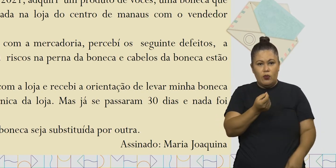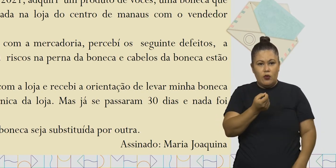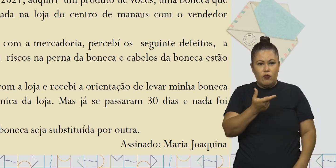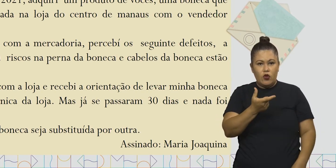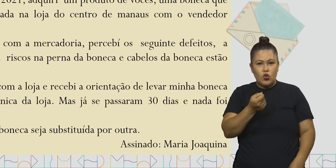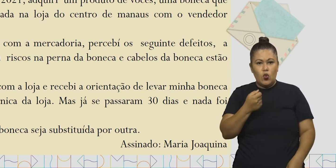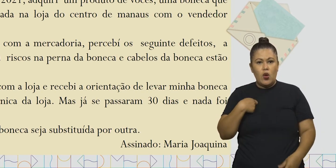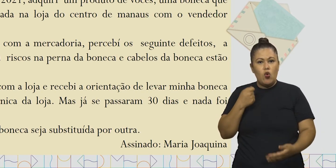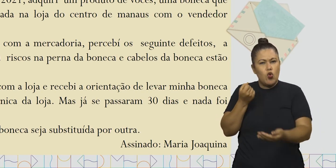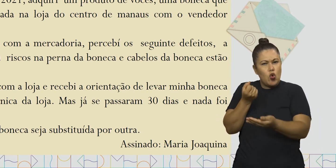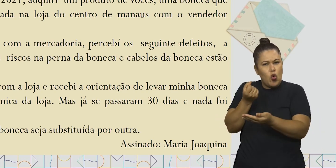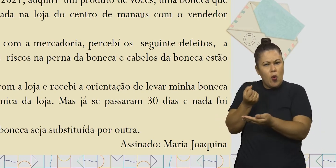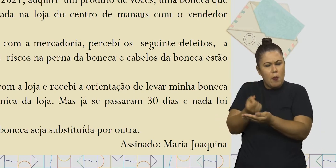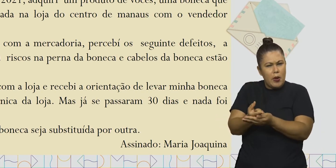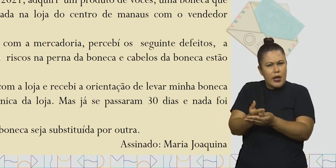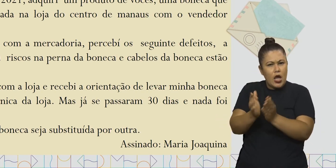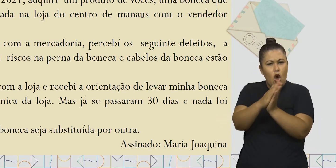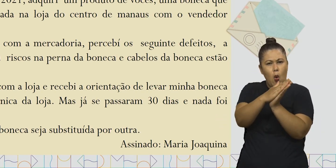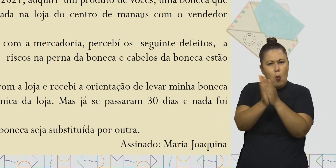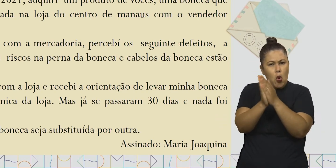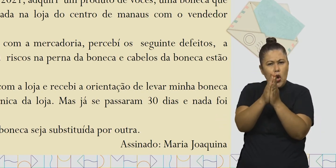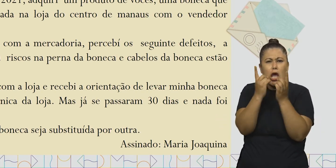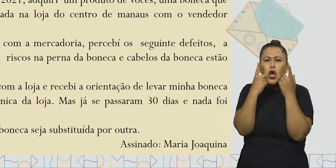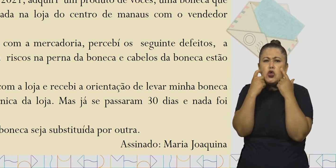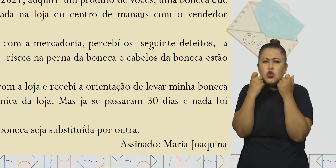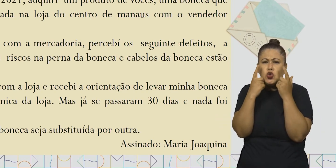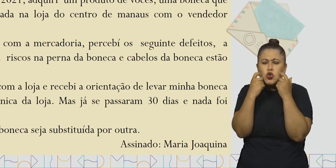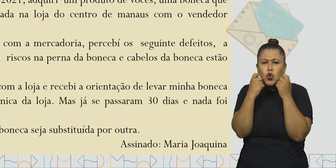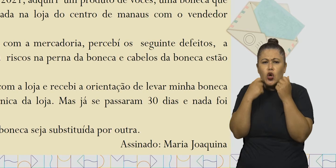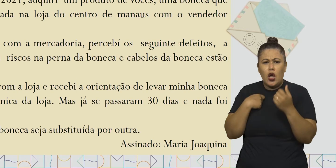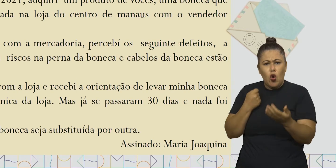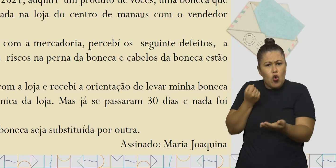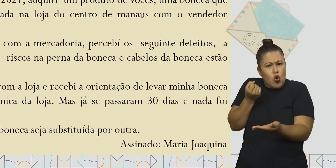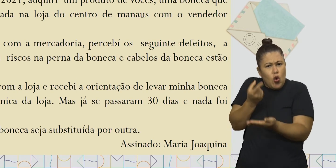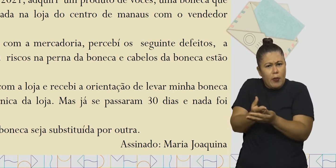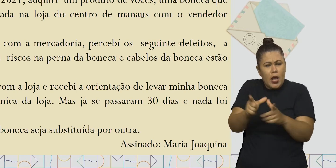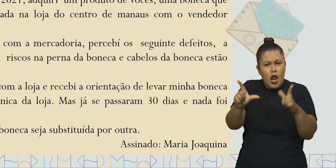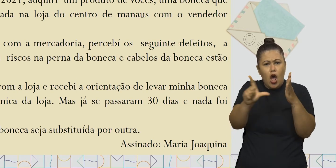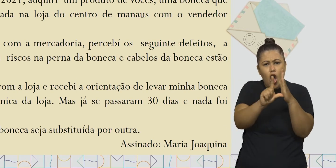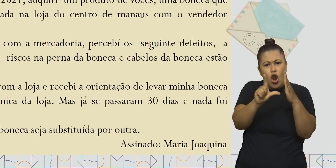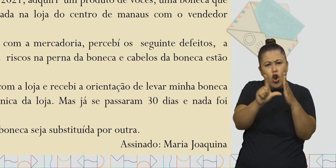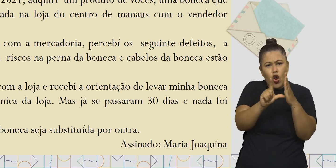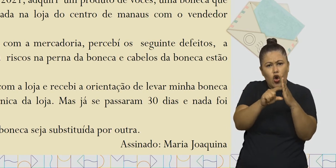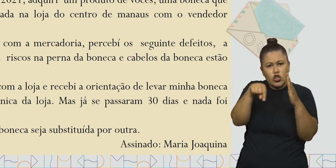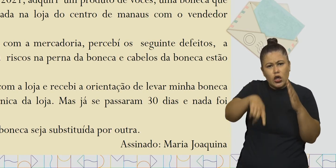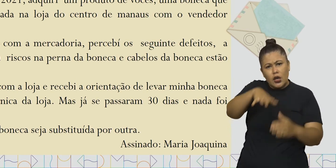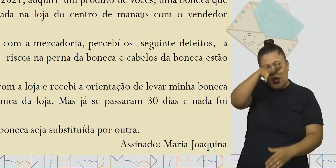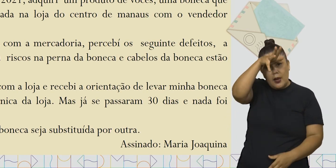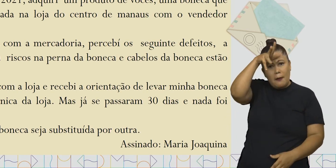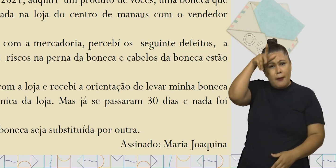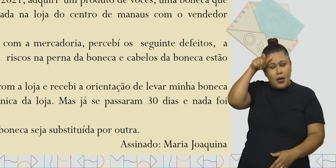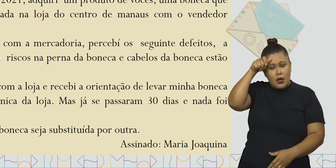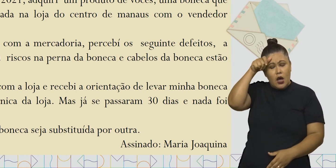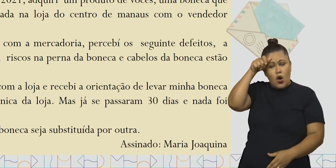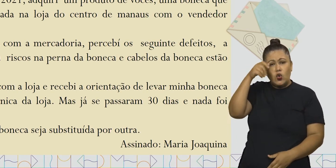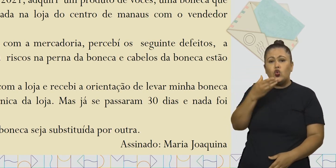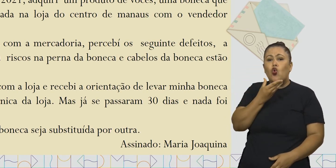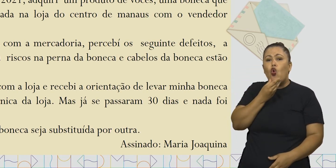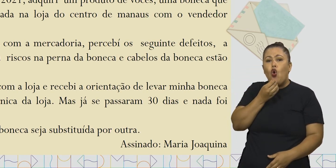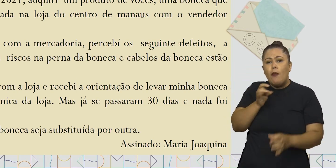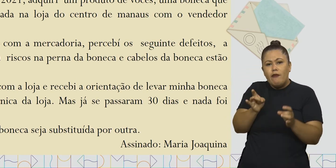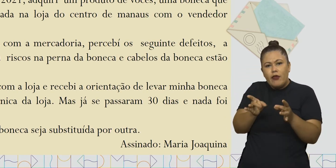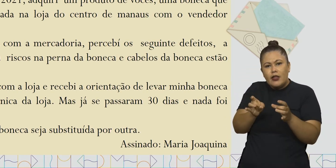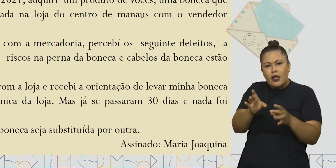adquiri um produto de vocês, uma boneca que chora. Foi comprada na loja do centro de Manaus com o